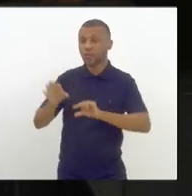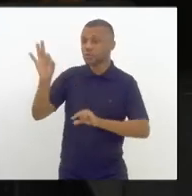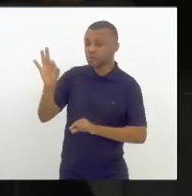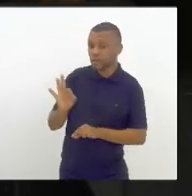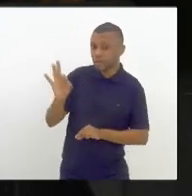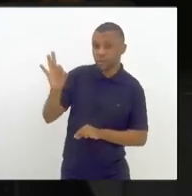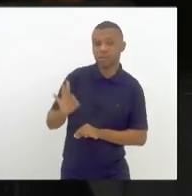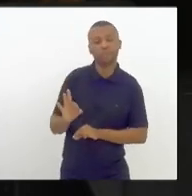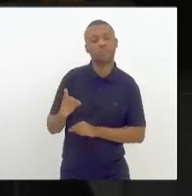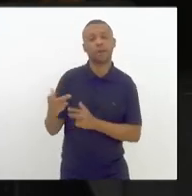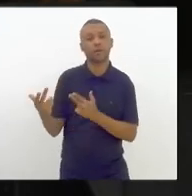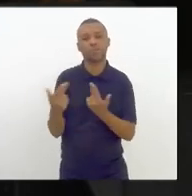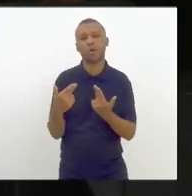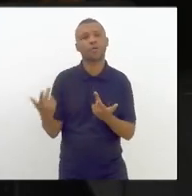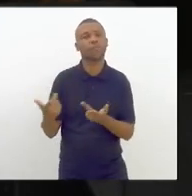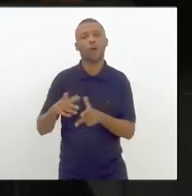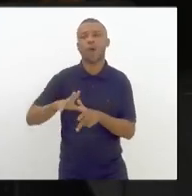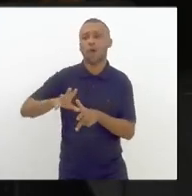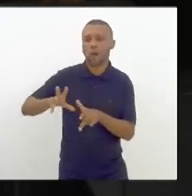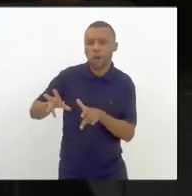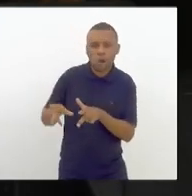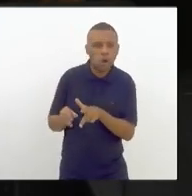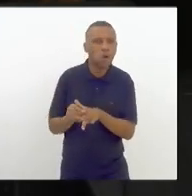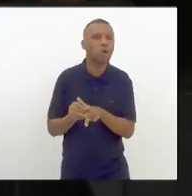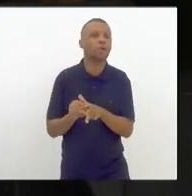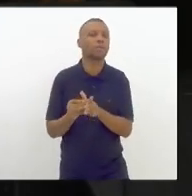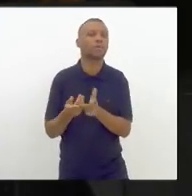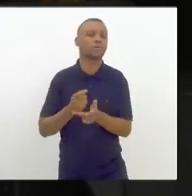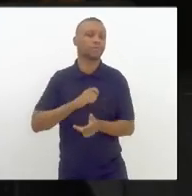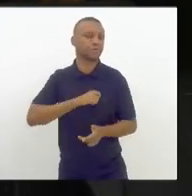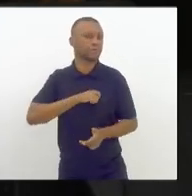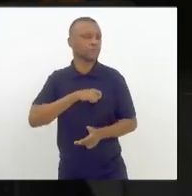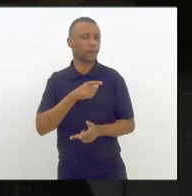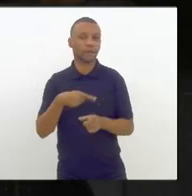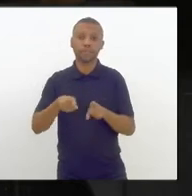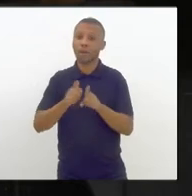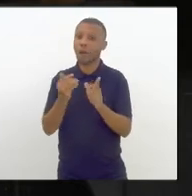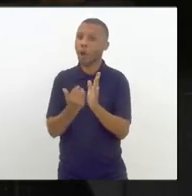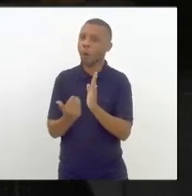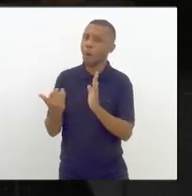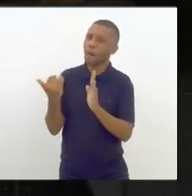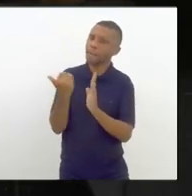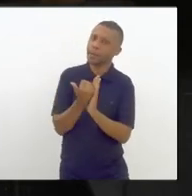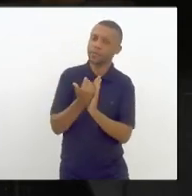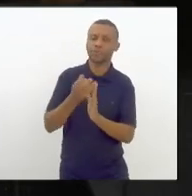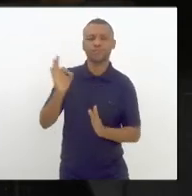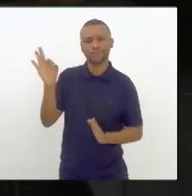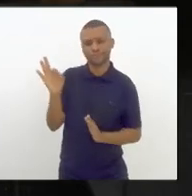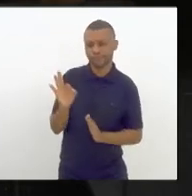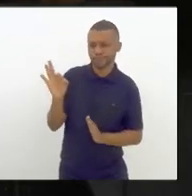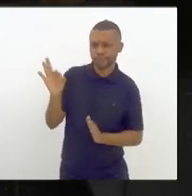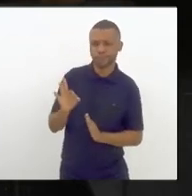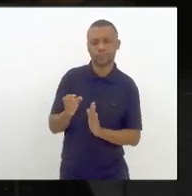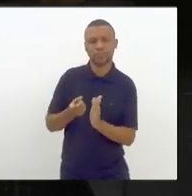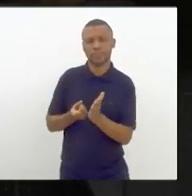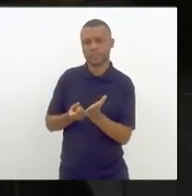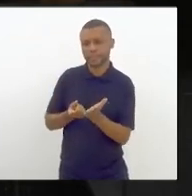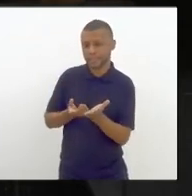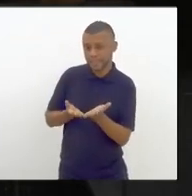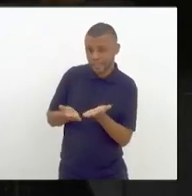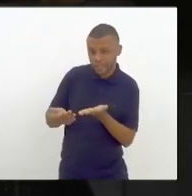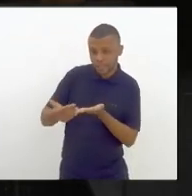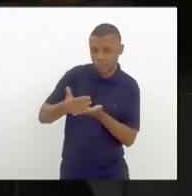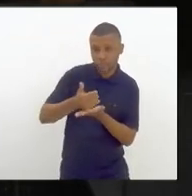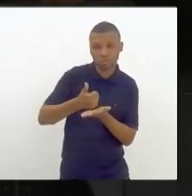bem como a sonegação fiscal e os aumentos expressivos de Carga Tributária ajudando o estado